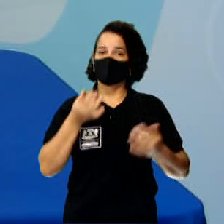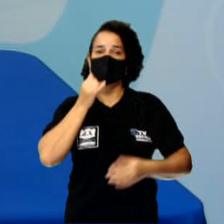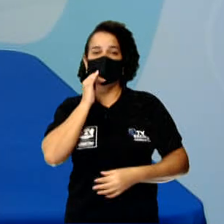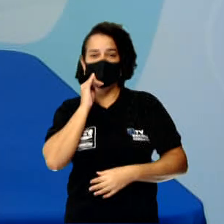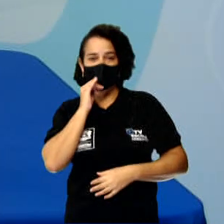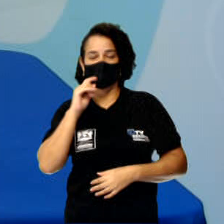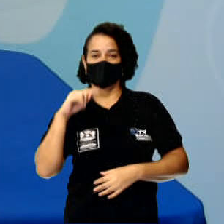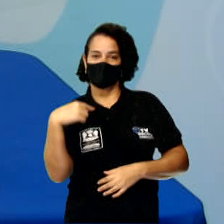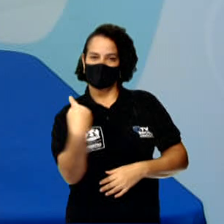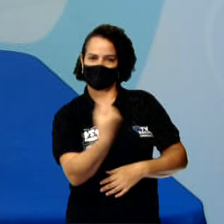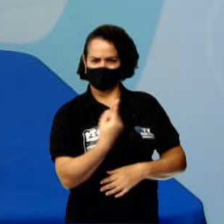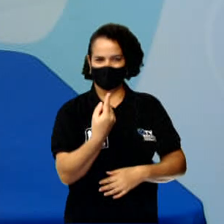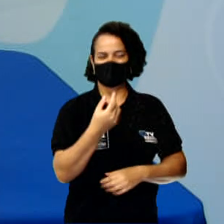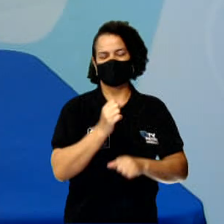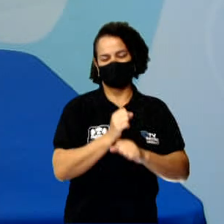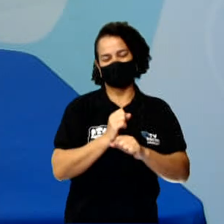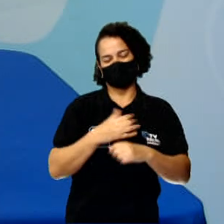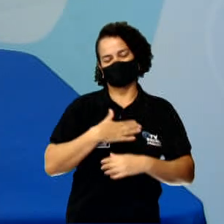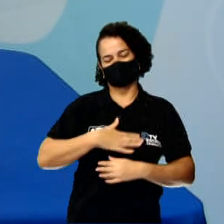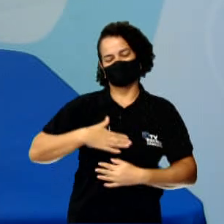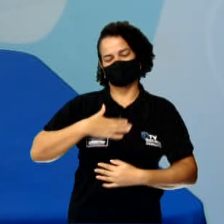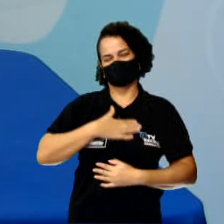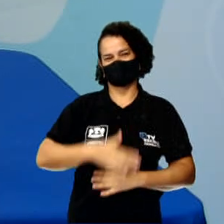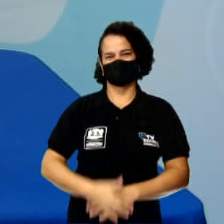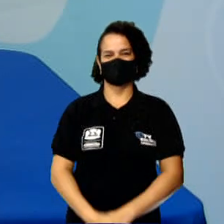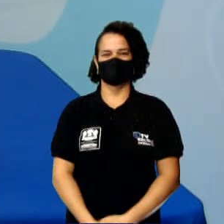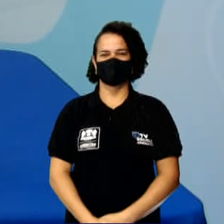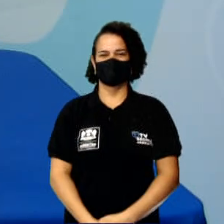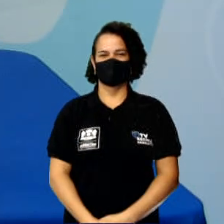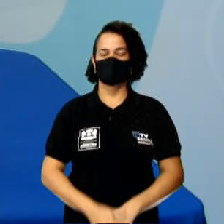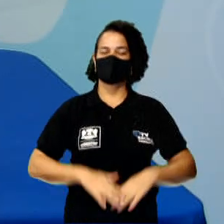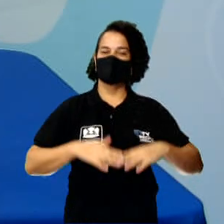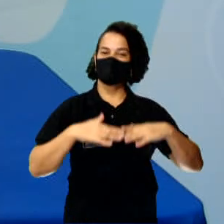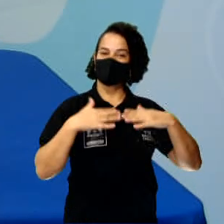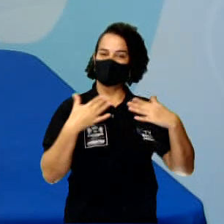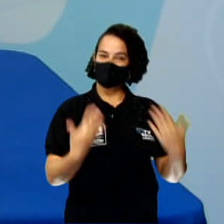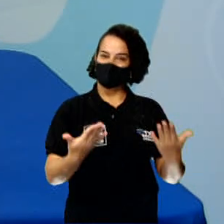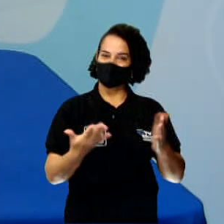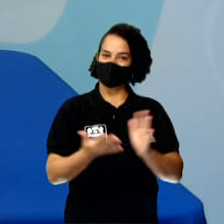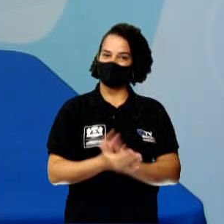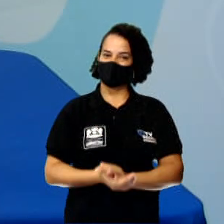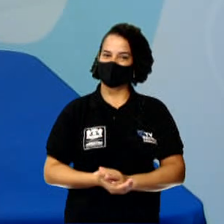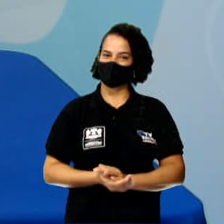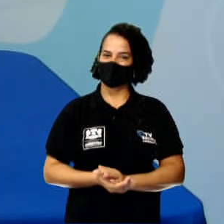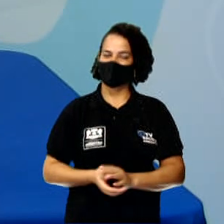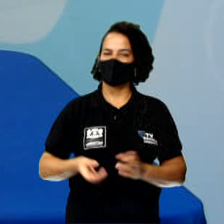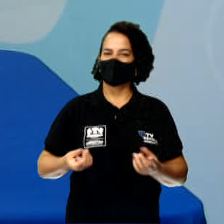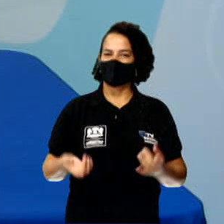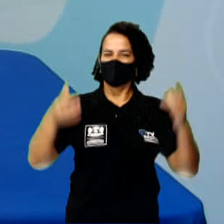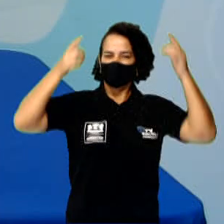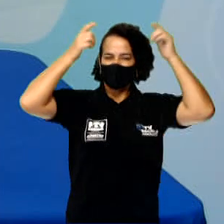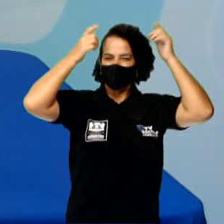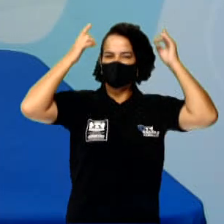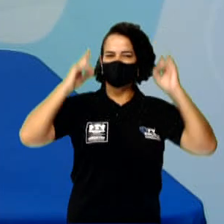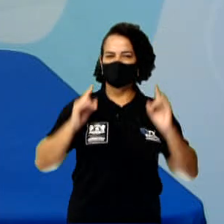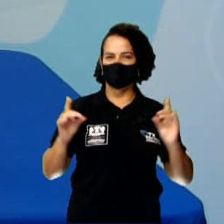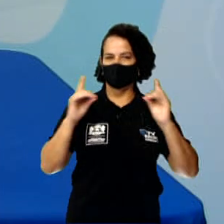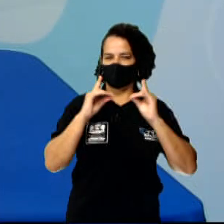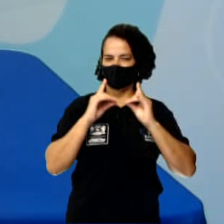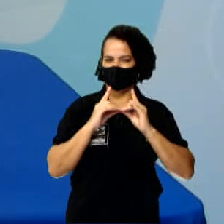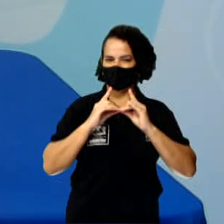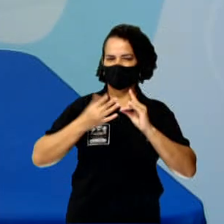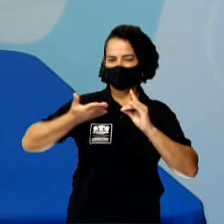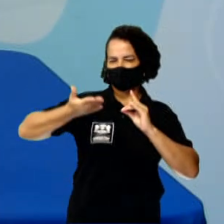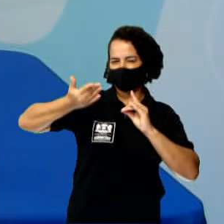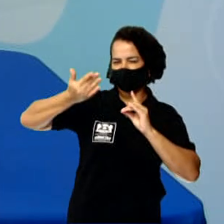vocês agora, espero que vocês gostem. É o seguinte: num reino muito distante, num castelo muito